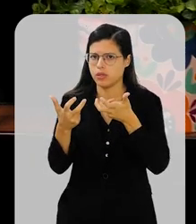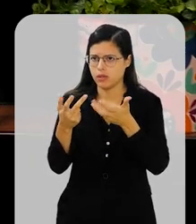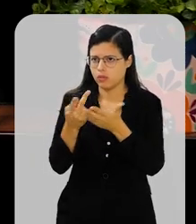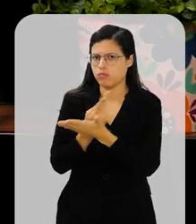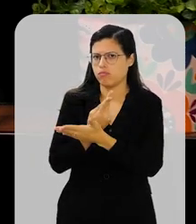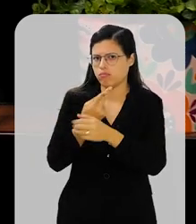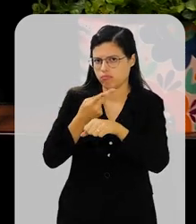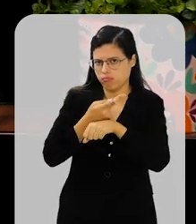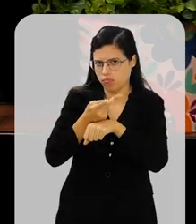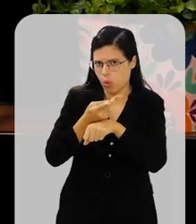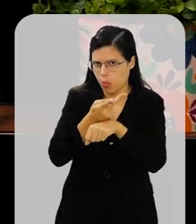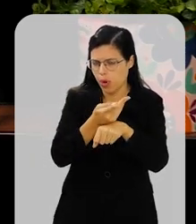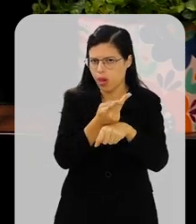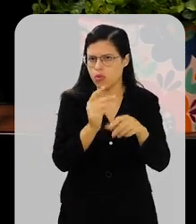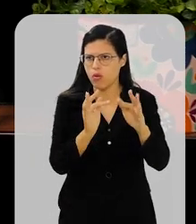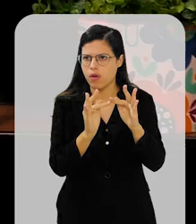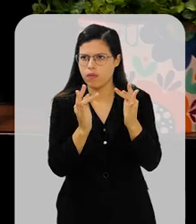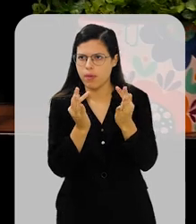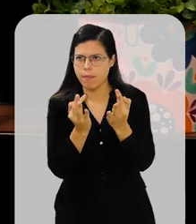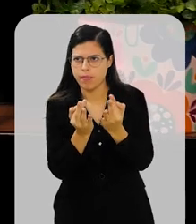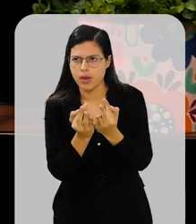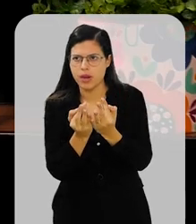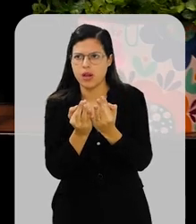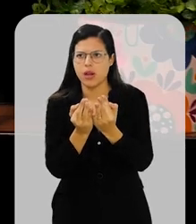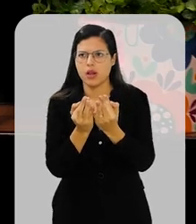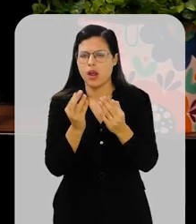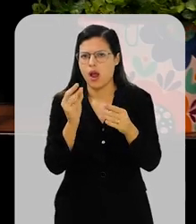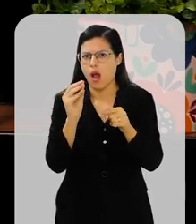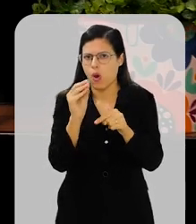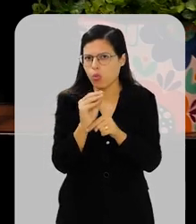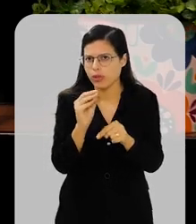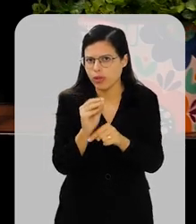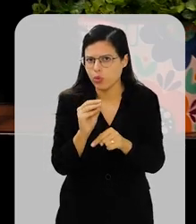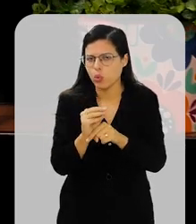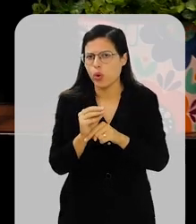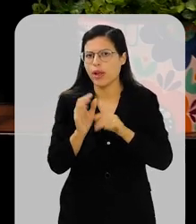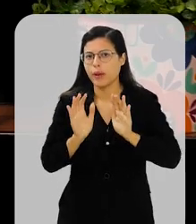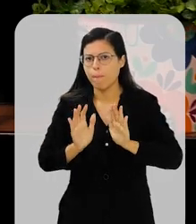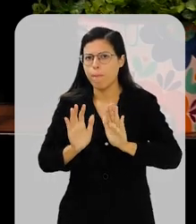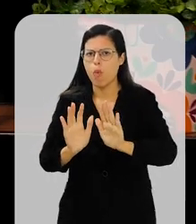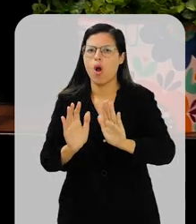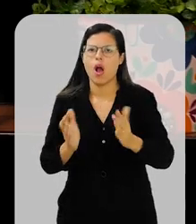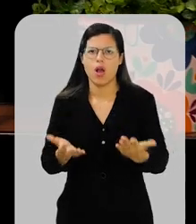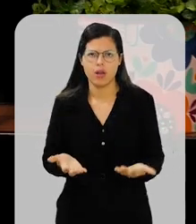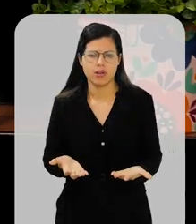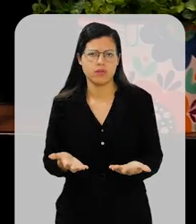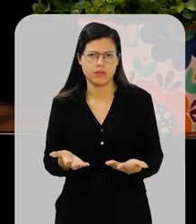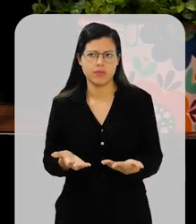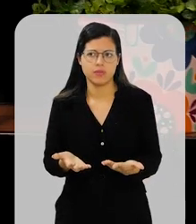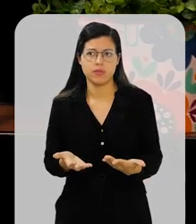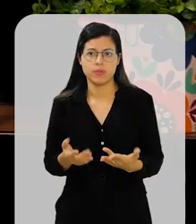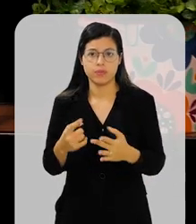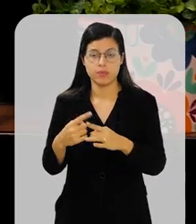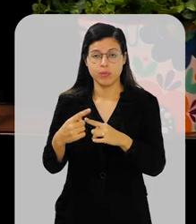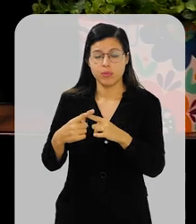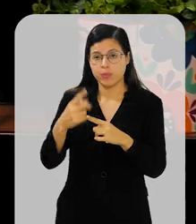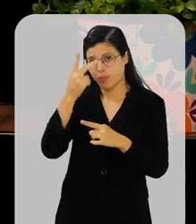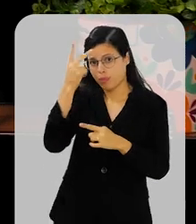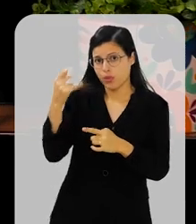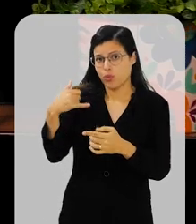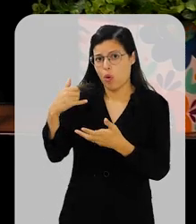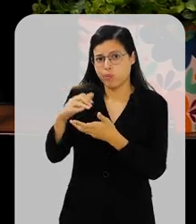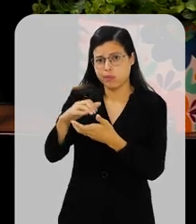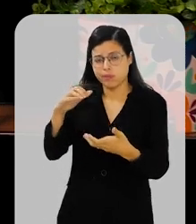depois eu fui procurando a família, era a cuidadora que não tinha, que empurrava ele, entendeu?